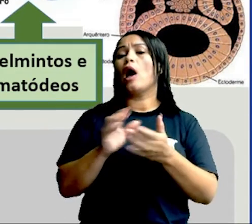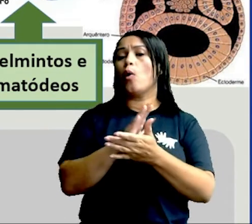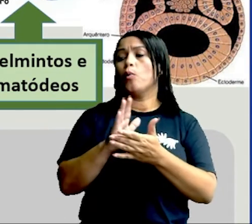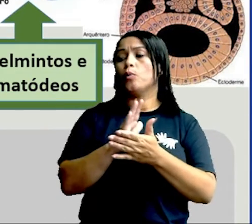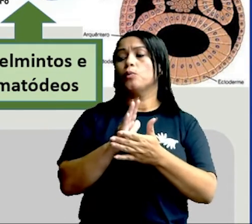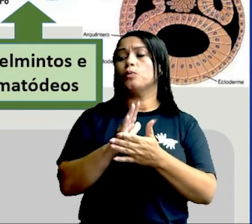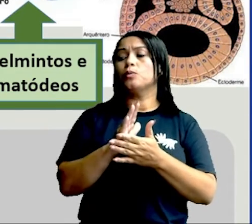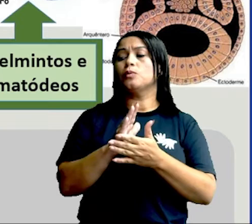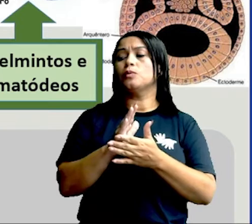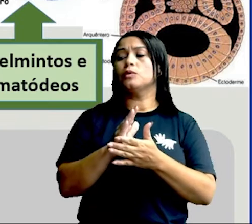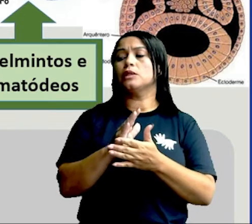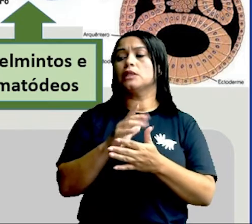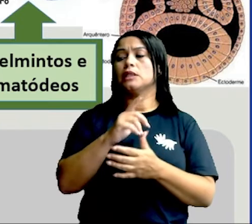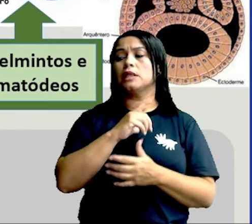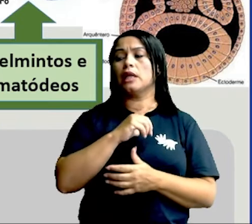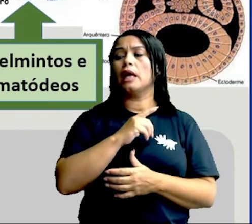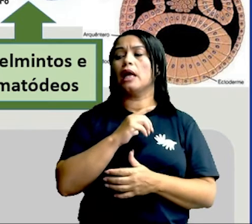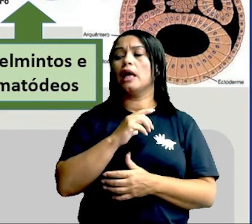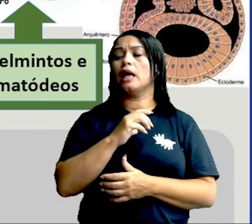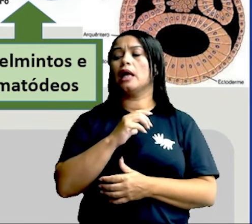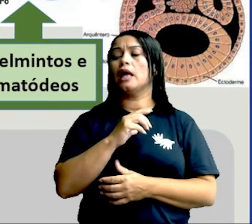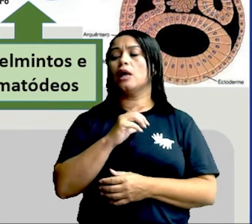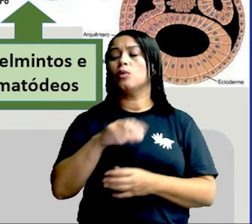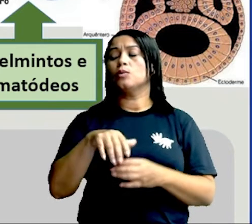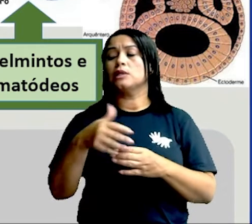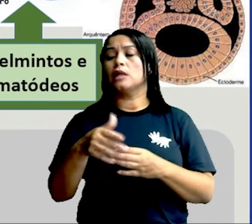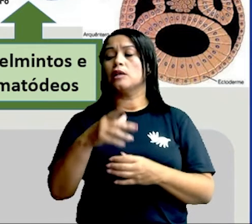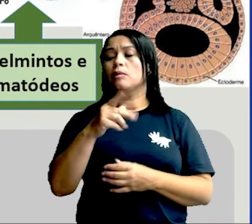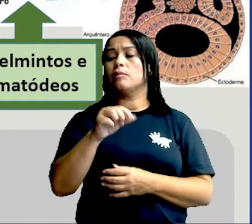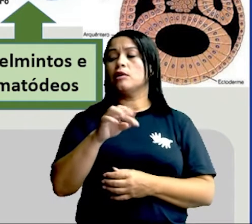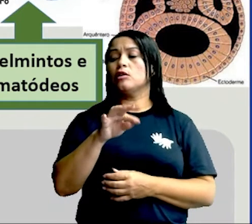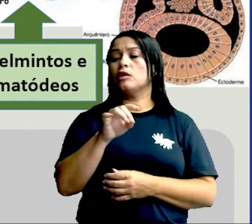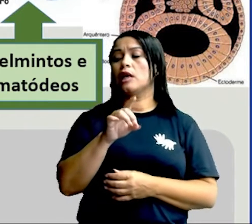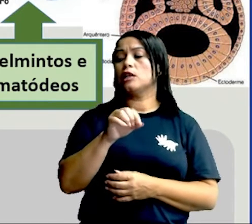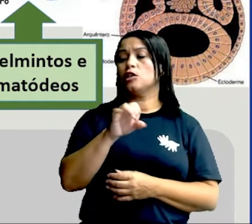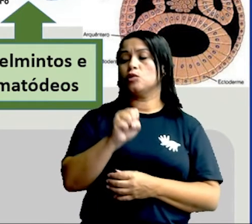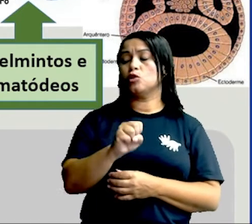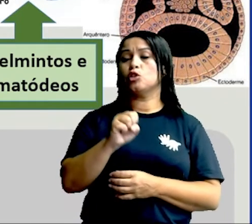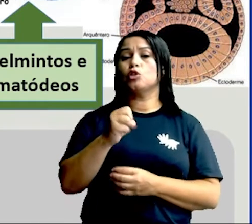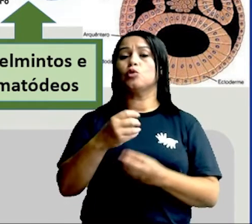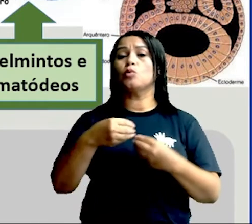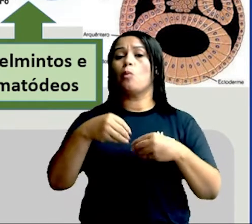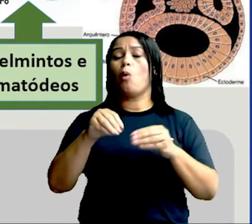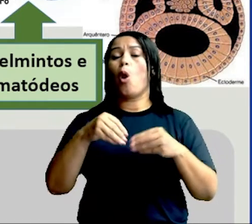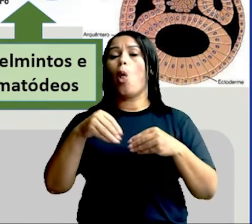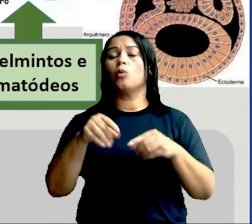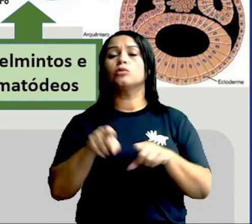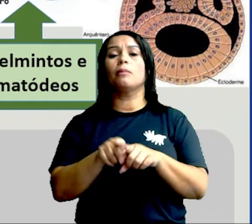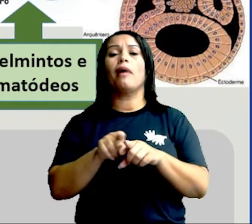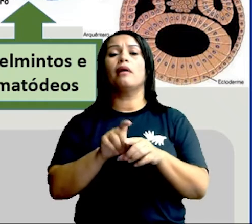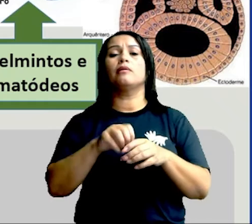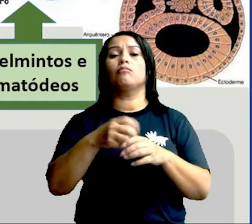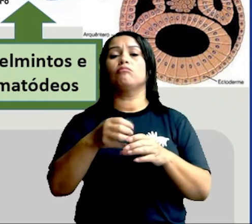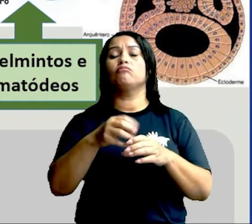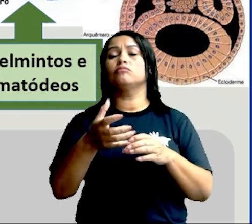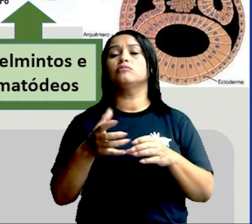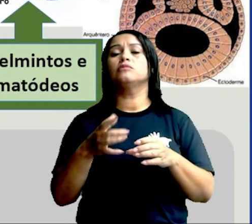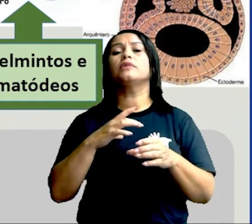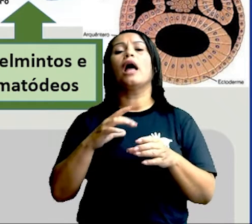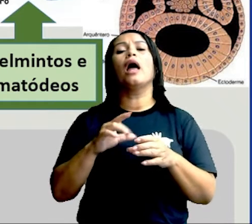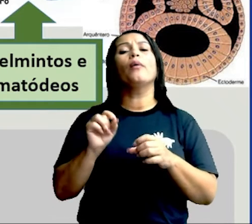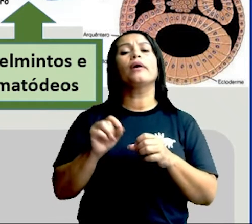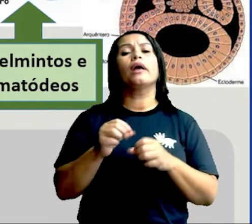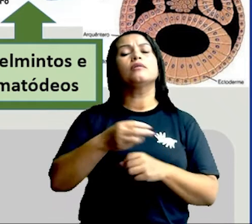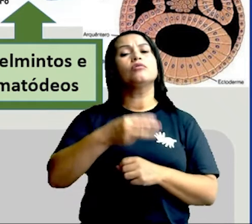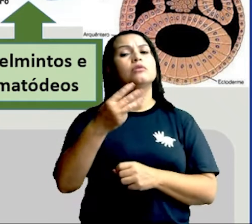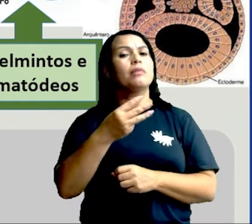desdobram mais do que os quinidários. E os moluscos se desdobram ainda mais, são chamados seres triblásticos,